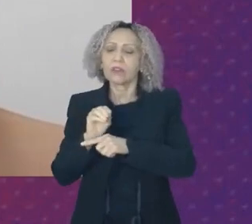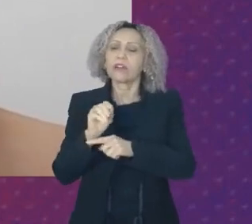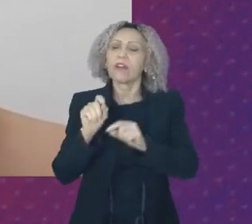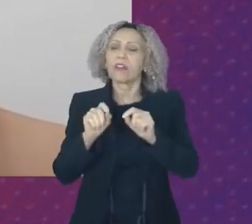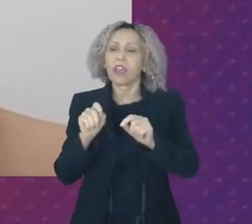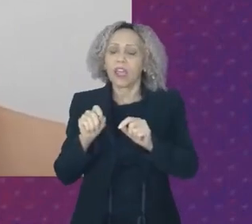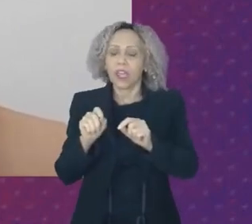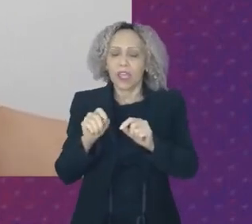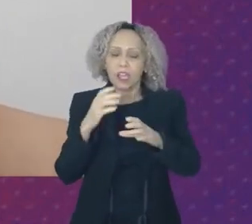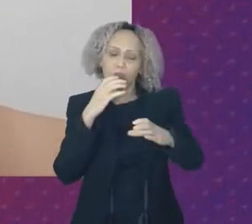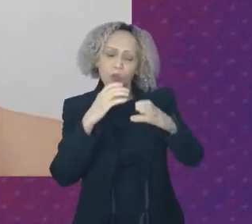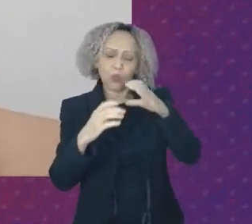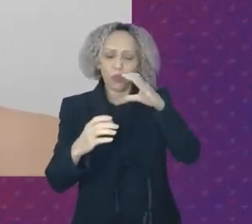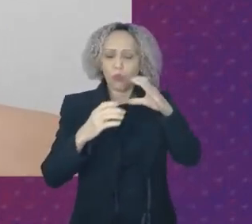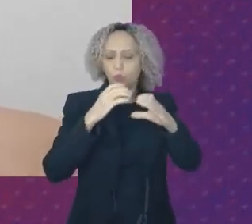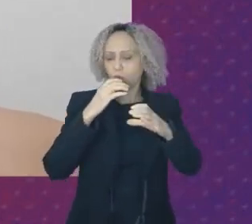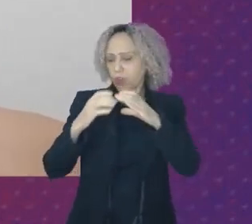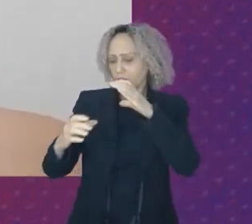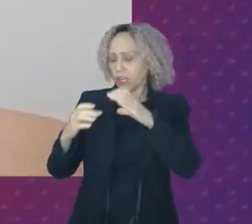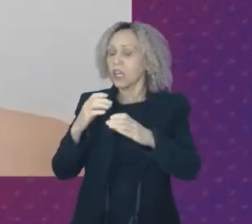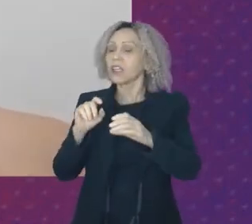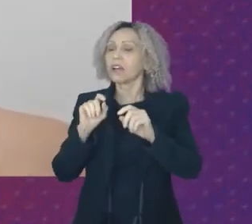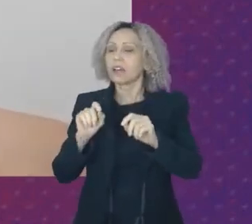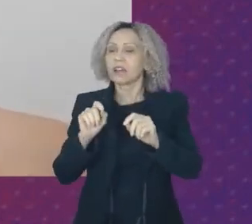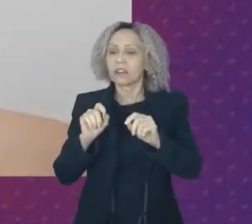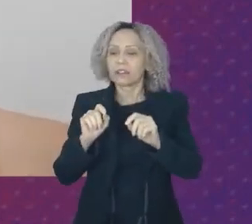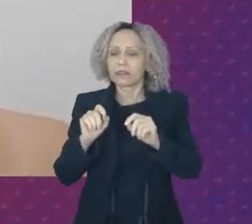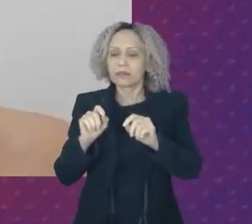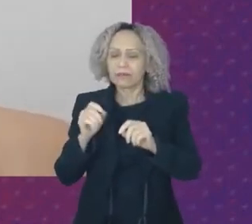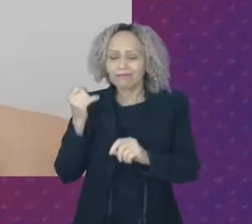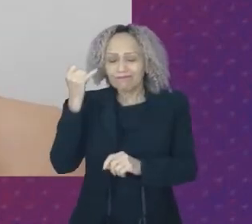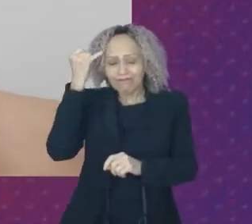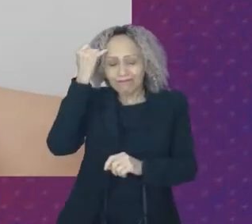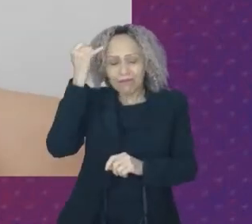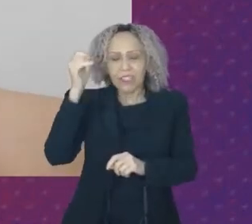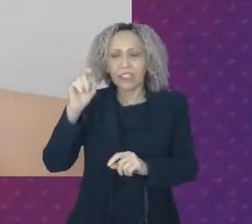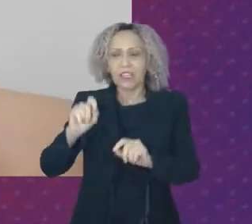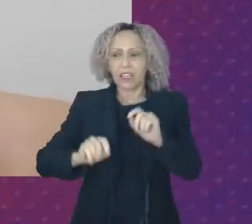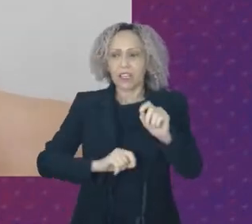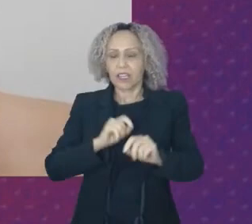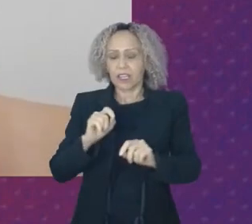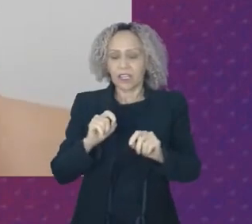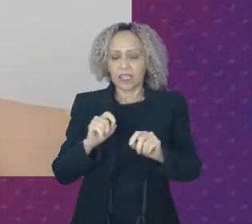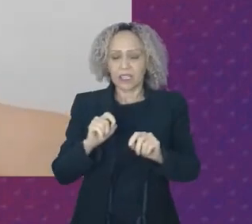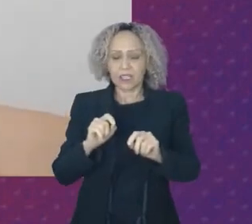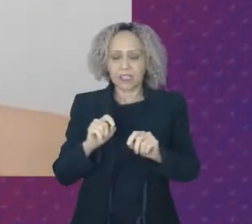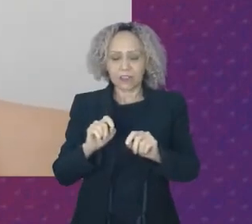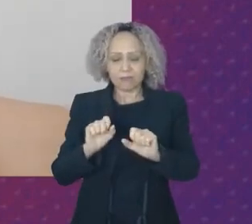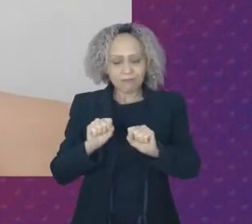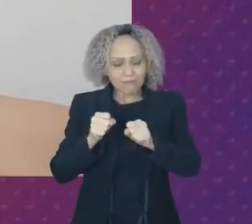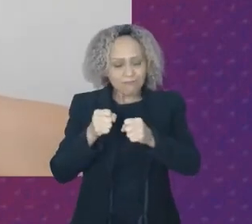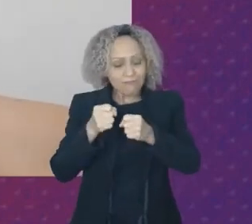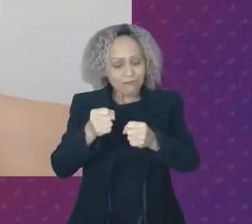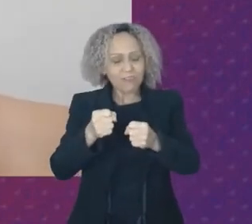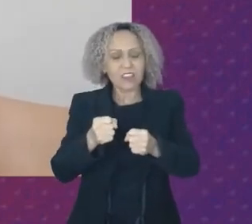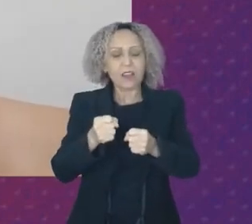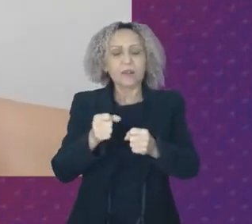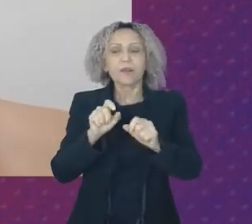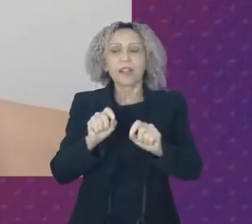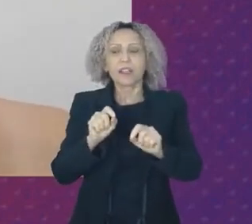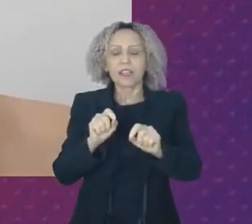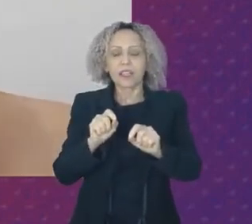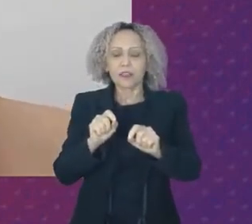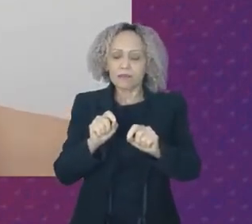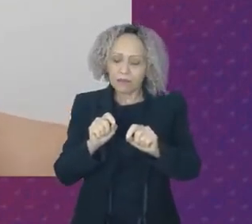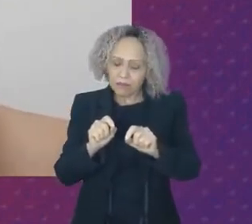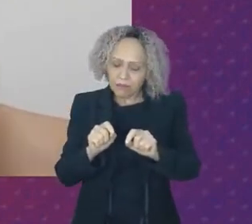da comunicação, né? É uma ideia de não medir esforços para que aquilo que precisa